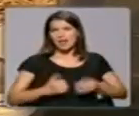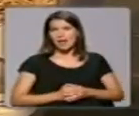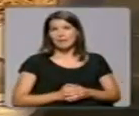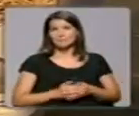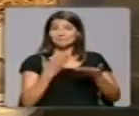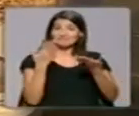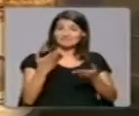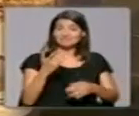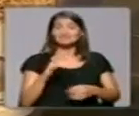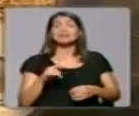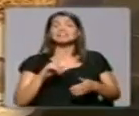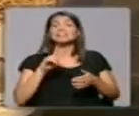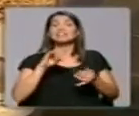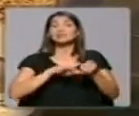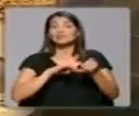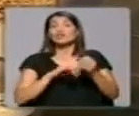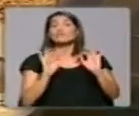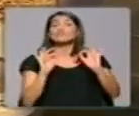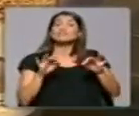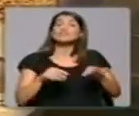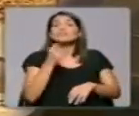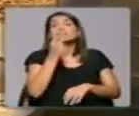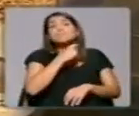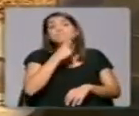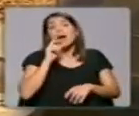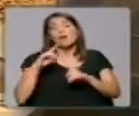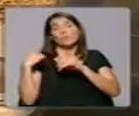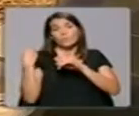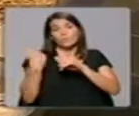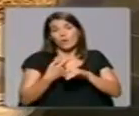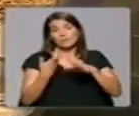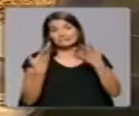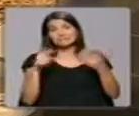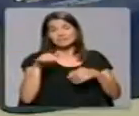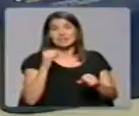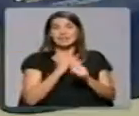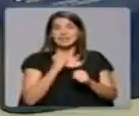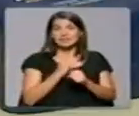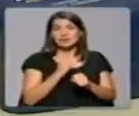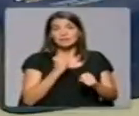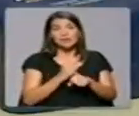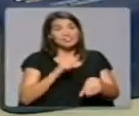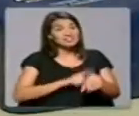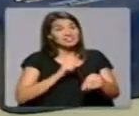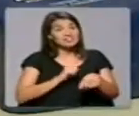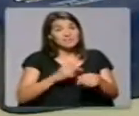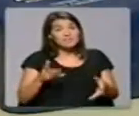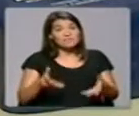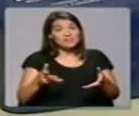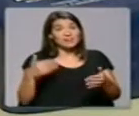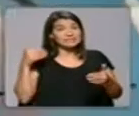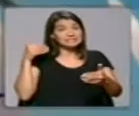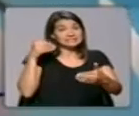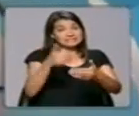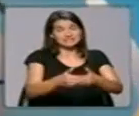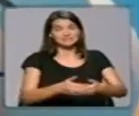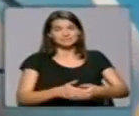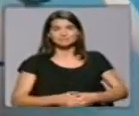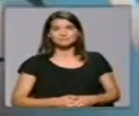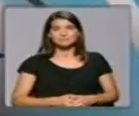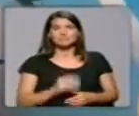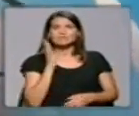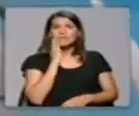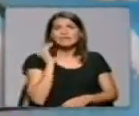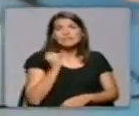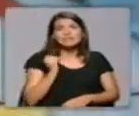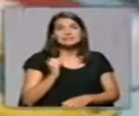Lisco termina a missão em maio do próximo ano. Por isso, este é um trabalho em contrarrelógio e contra a maré. Tentamos sempre que